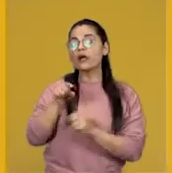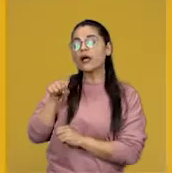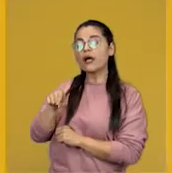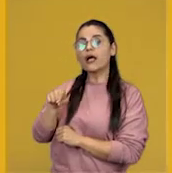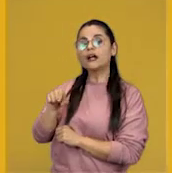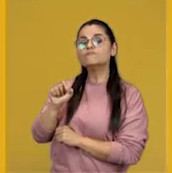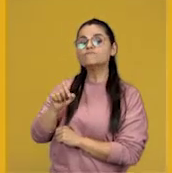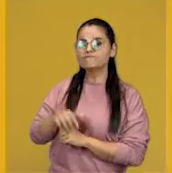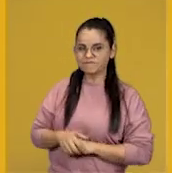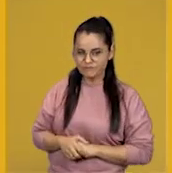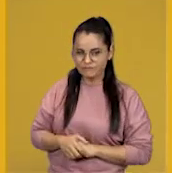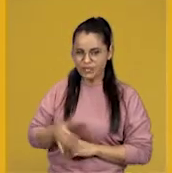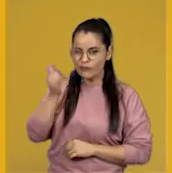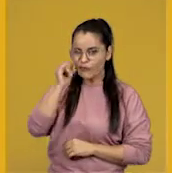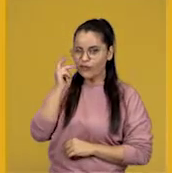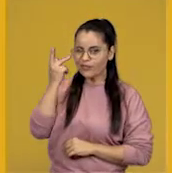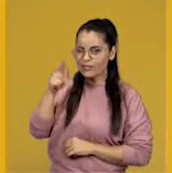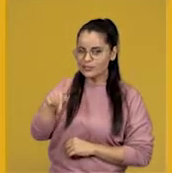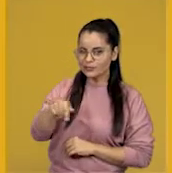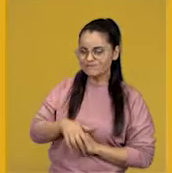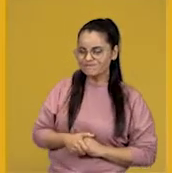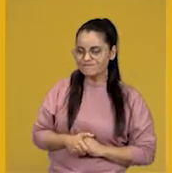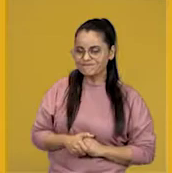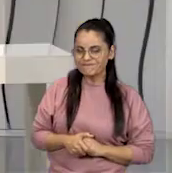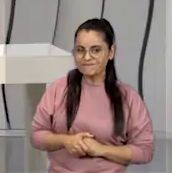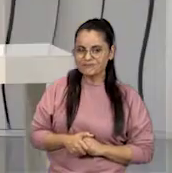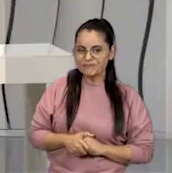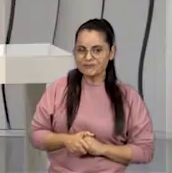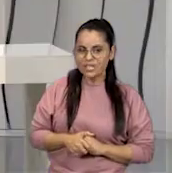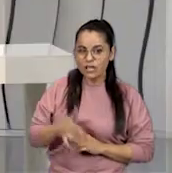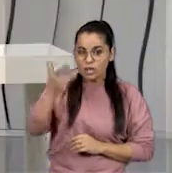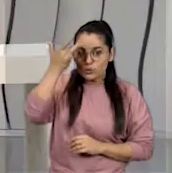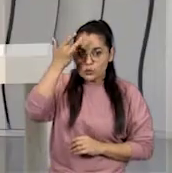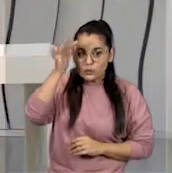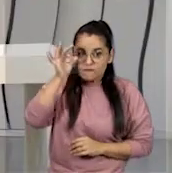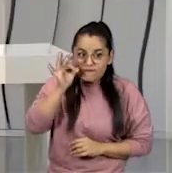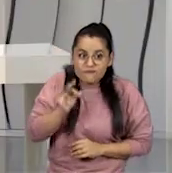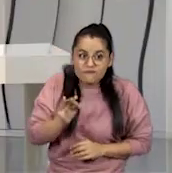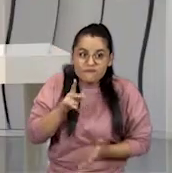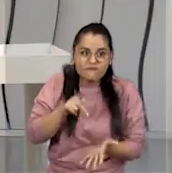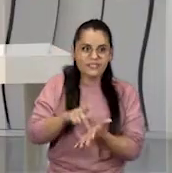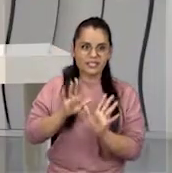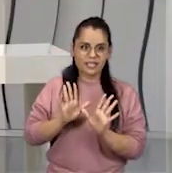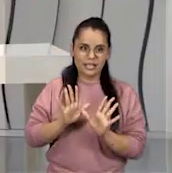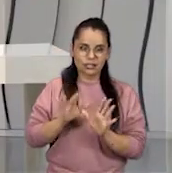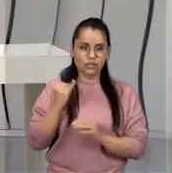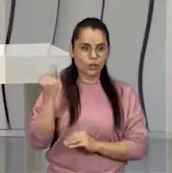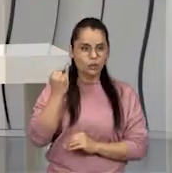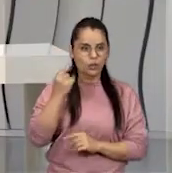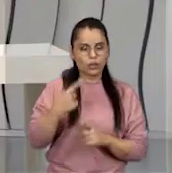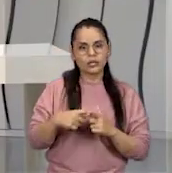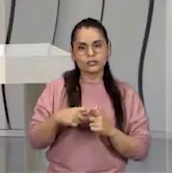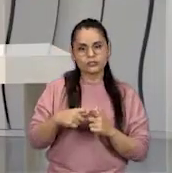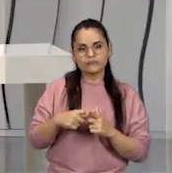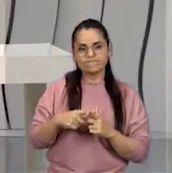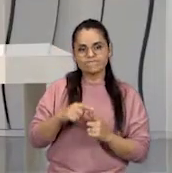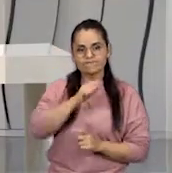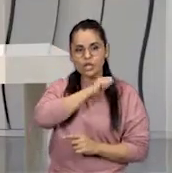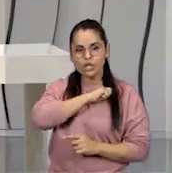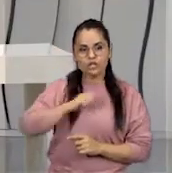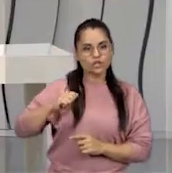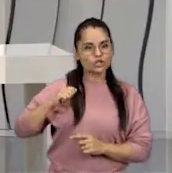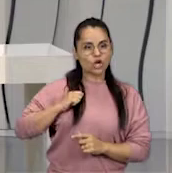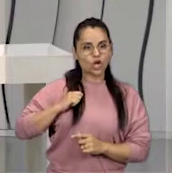Sócrates? Contar um pouquinho da história de Sócrates. Nós não sabemos se é real, então é importante que a gente fale isso, porque, na verdade, Sócrates não deixou